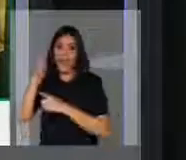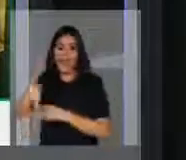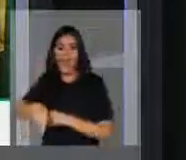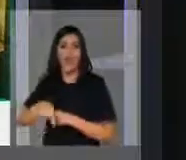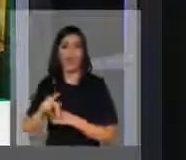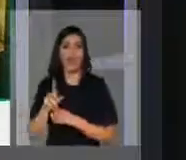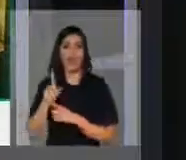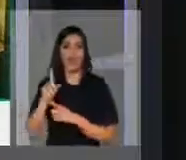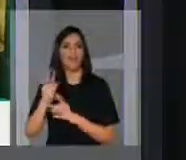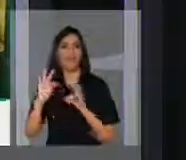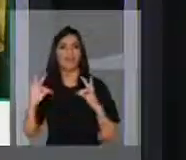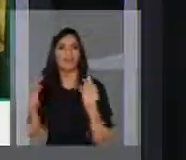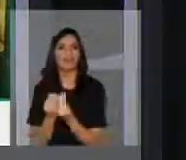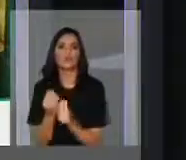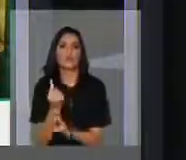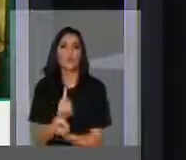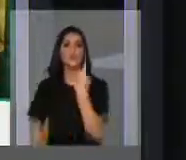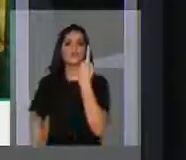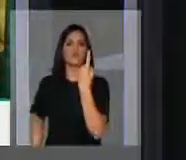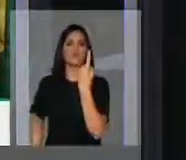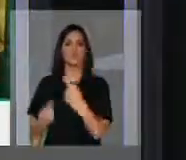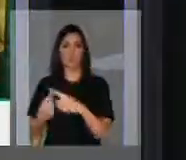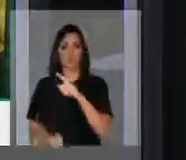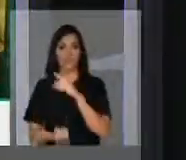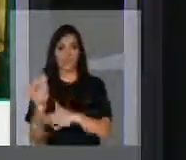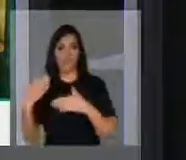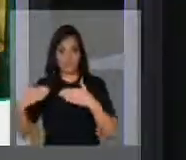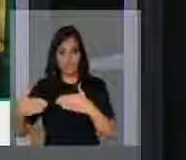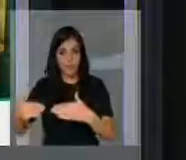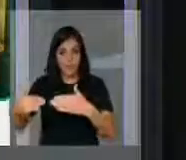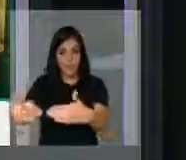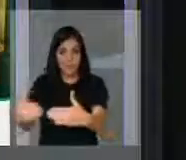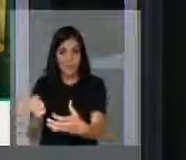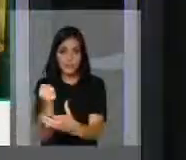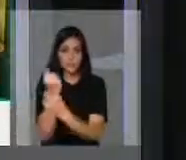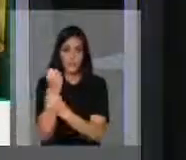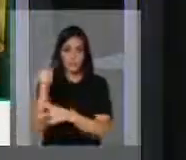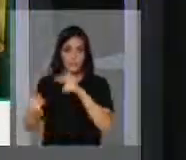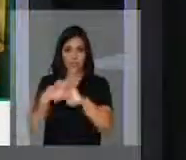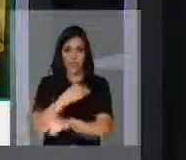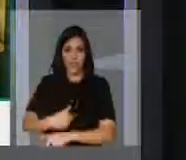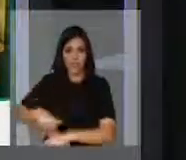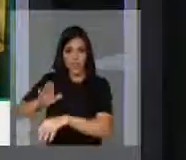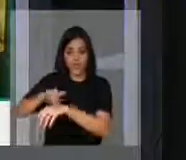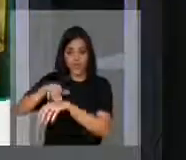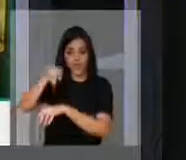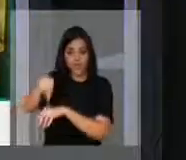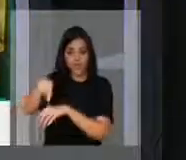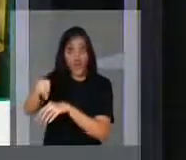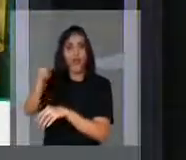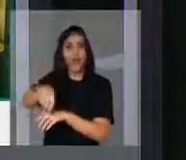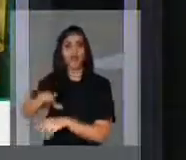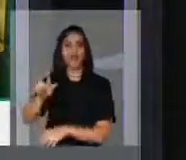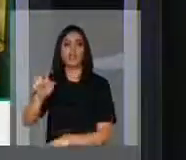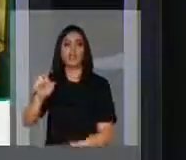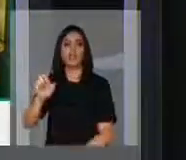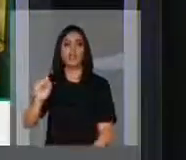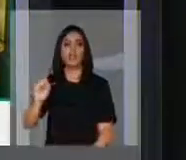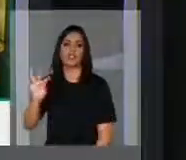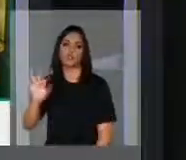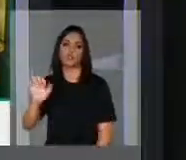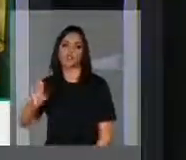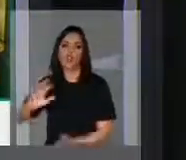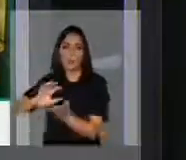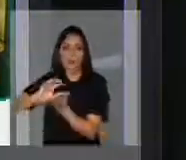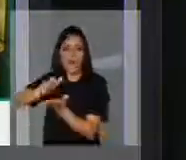acontecer, porque com a criação do Ministério da Segurança Pública, que vai ser o gestor de todo esse banco